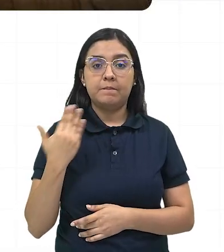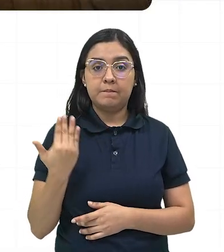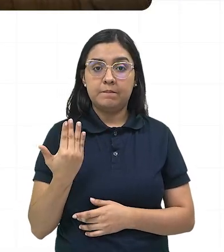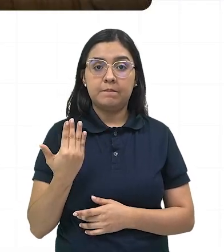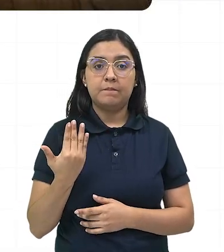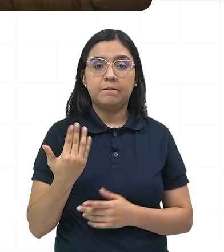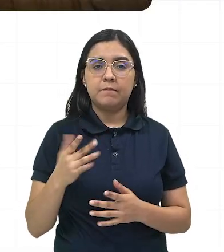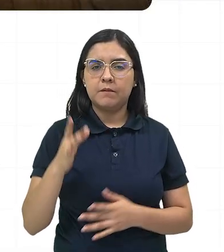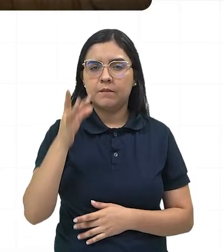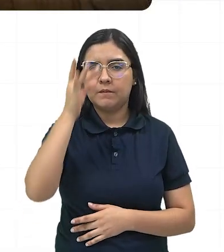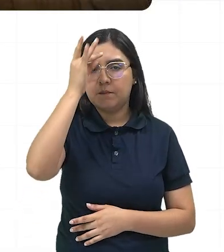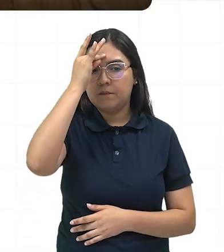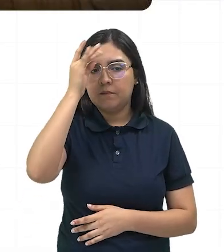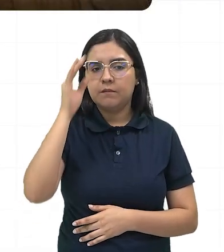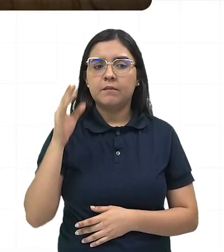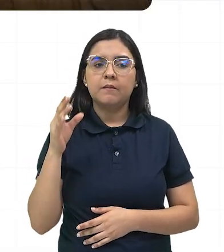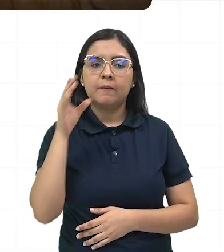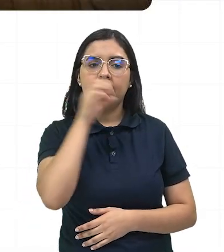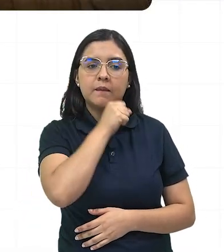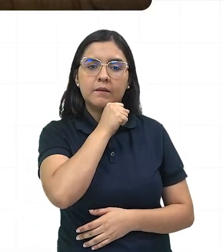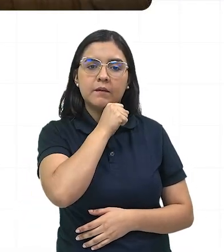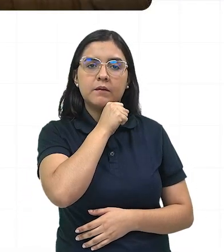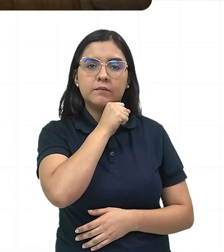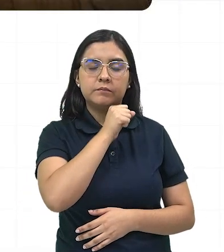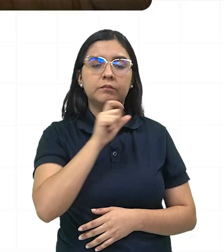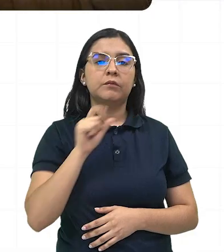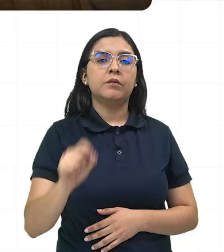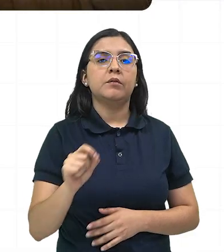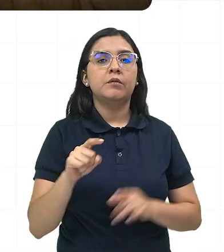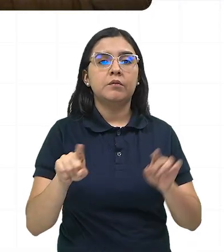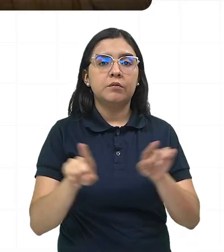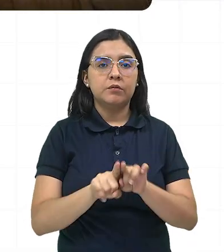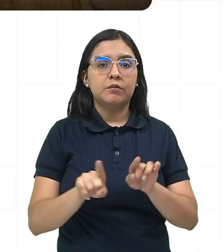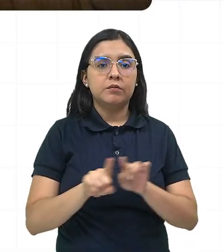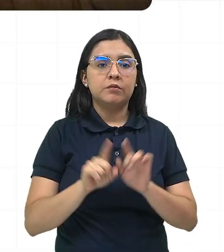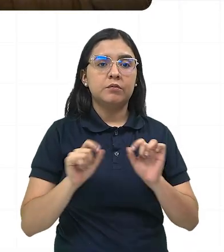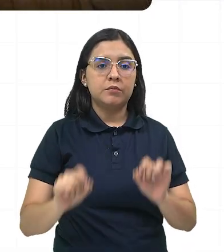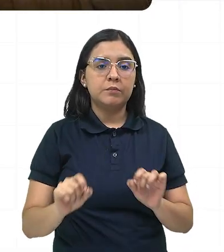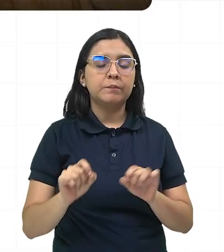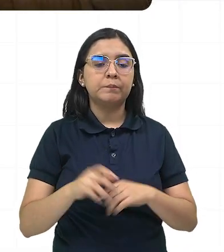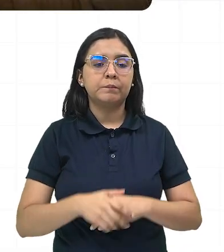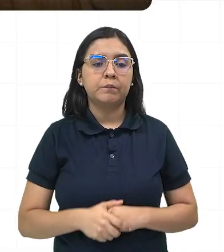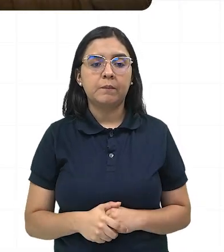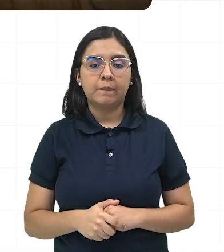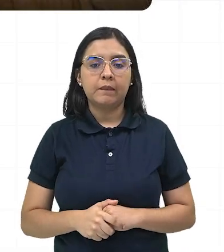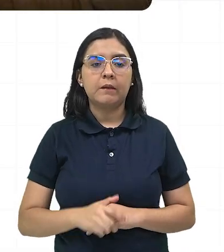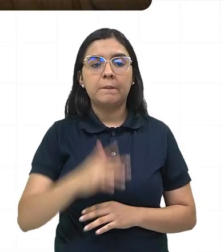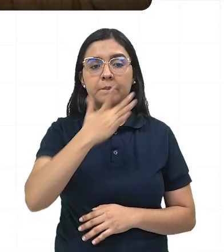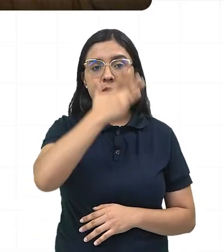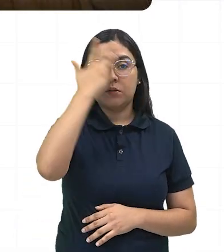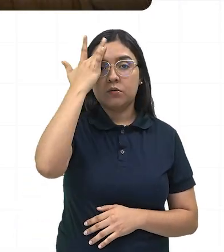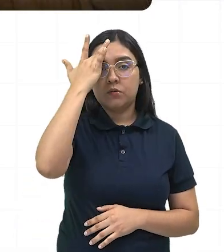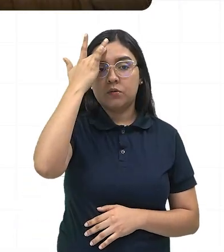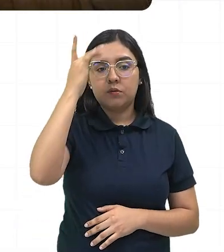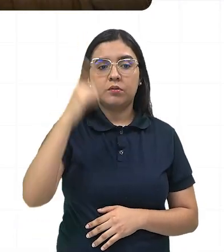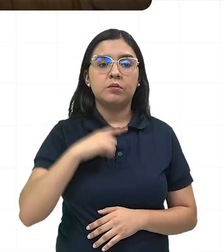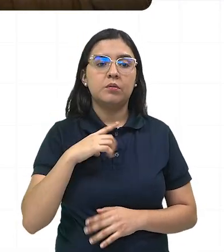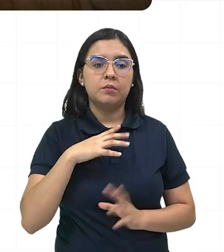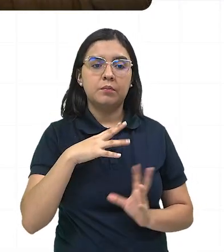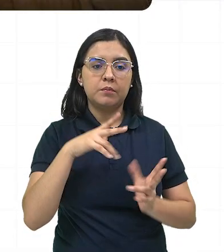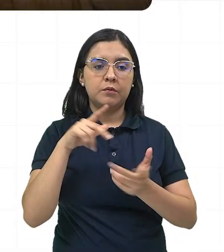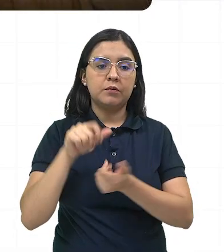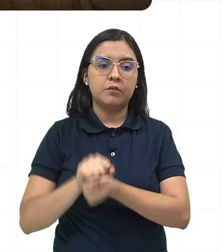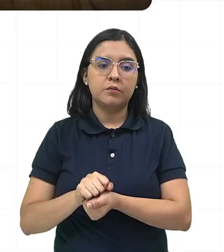só, decora rapidinho aí, olha. Decorar, quando a gente fala de decorar, gente, é colocar no coração, tá? Pessoa,